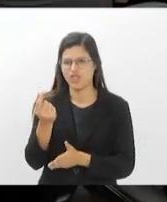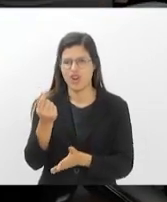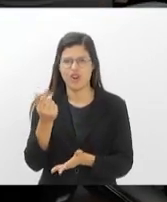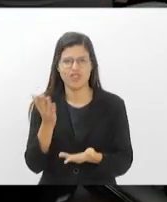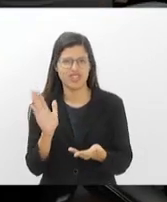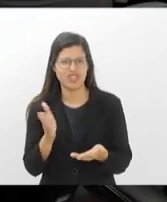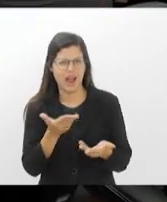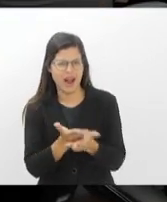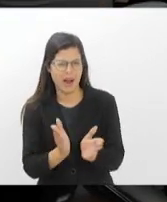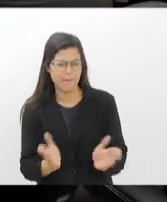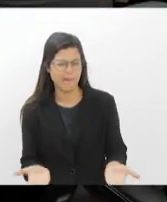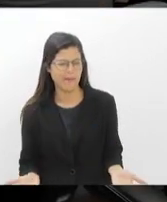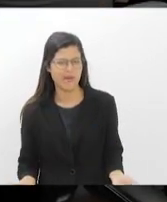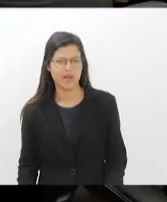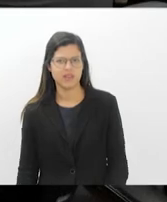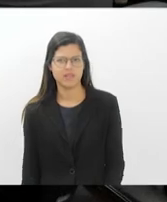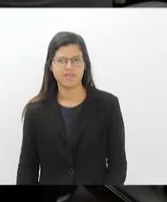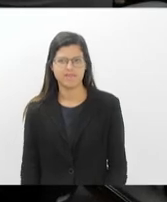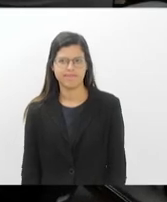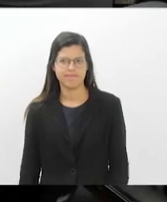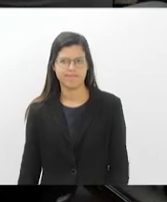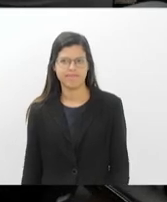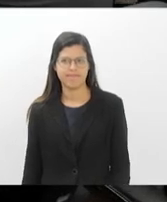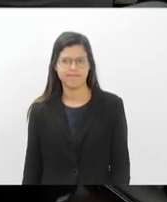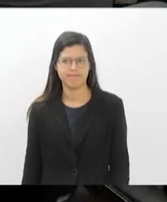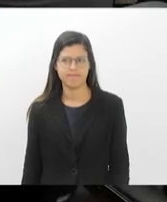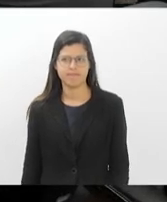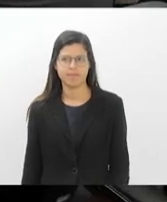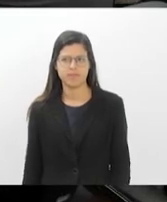um clássico perda de objeto.